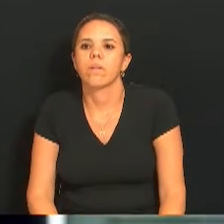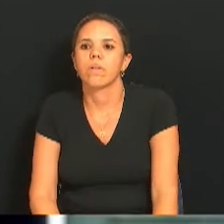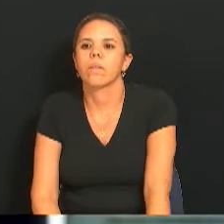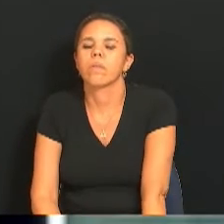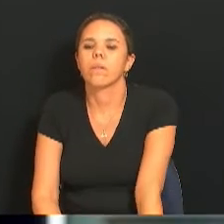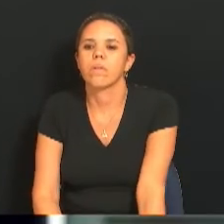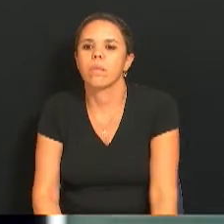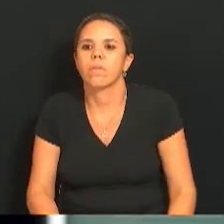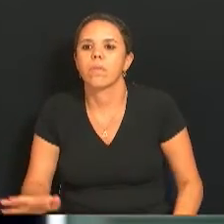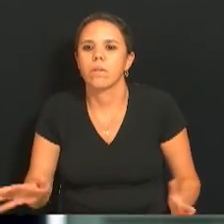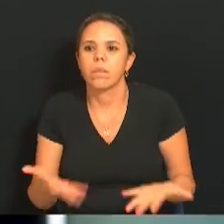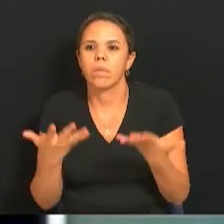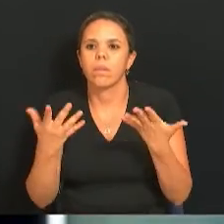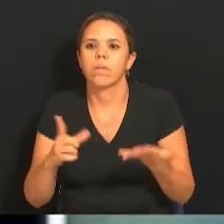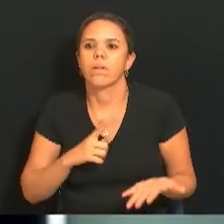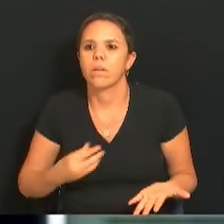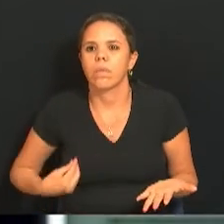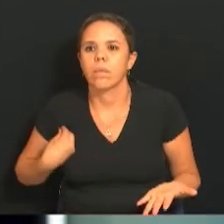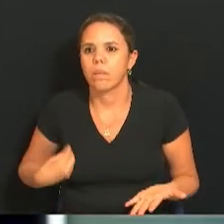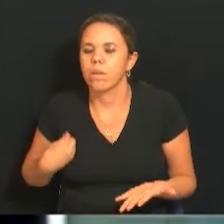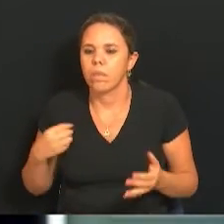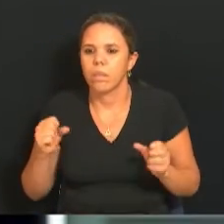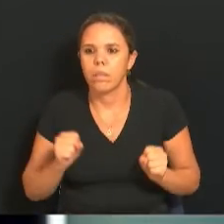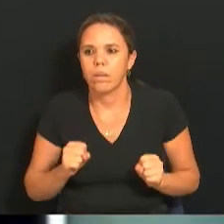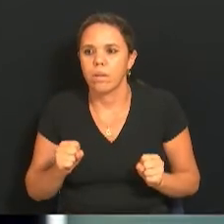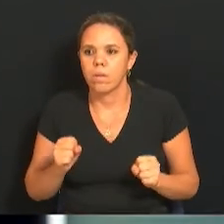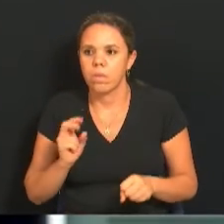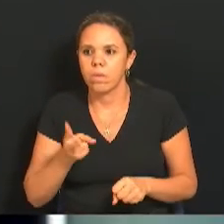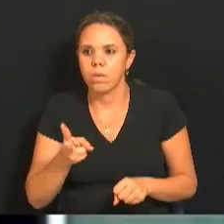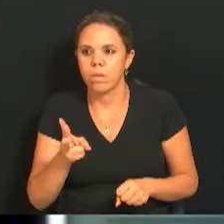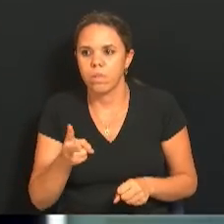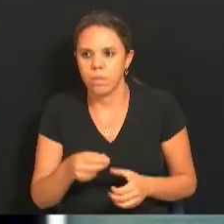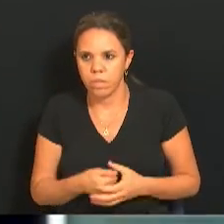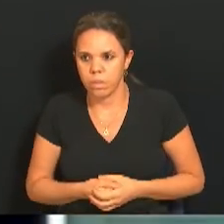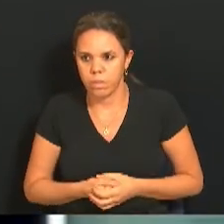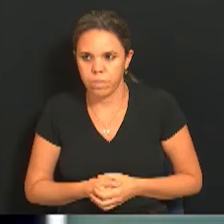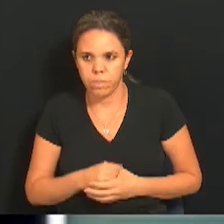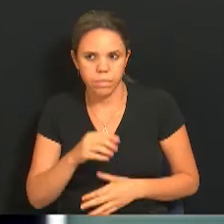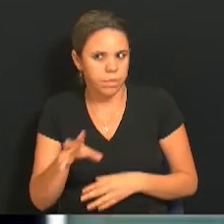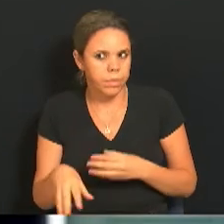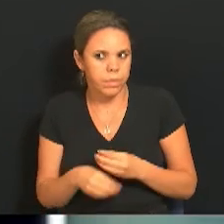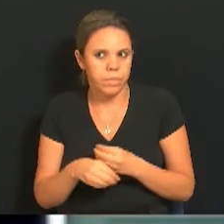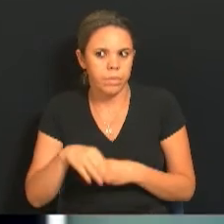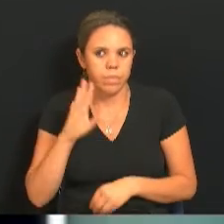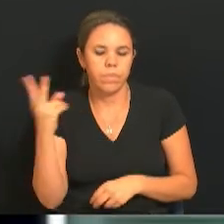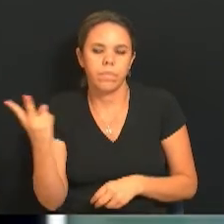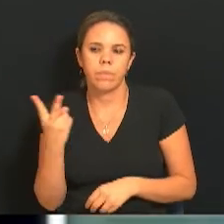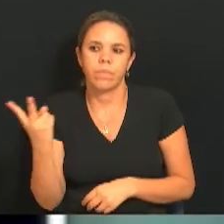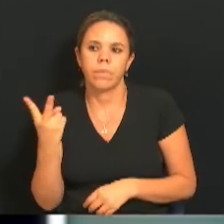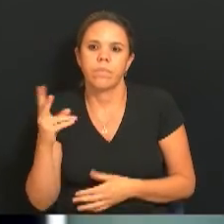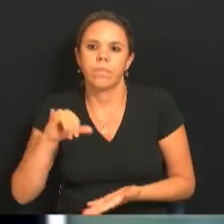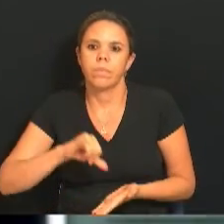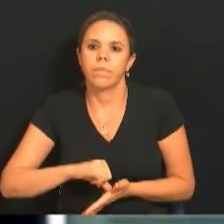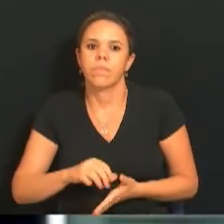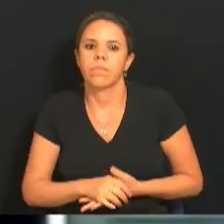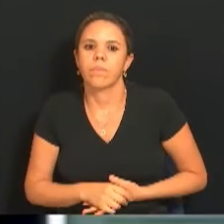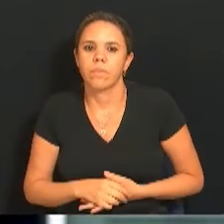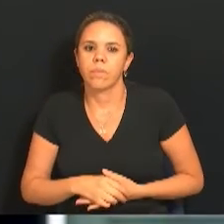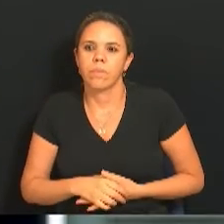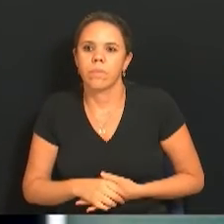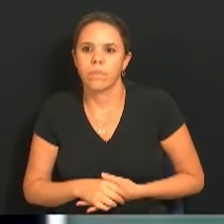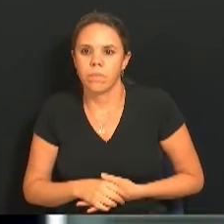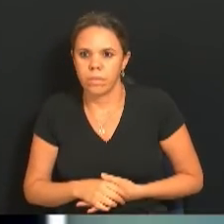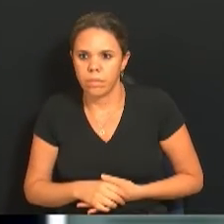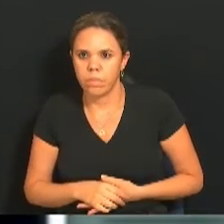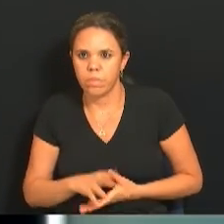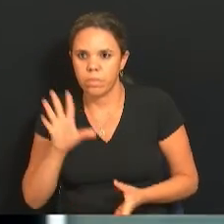que ainda existe ali, para que a gente possa manter essa situação e agregar ainda mais valor a essa região central. Acho que